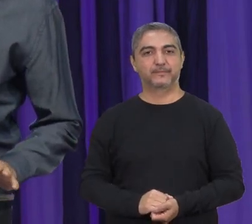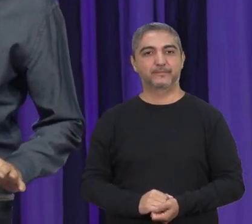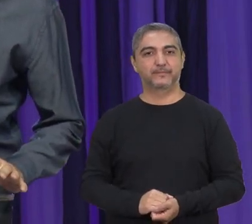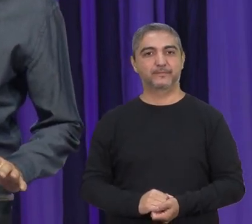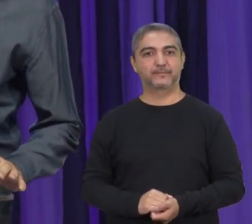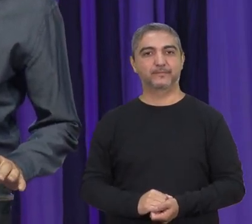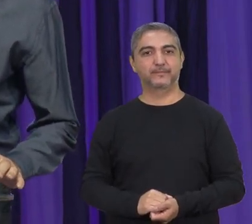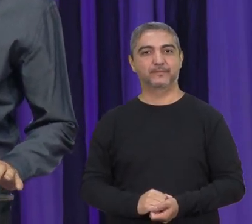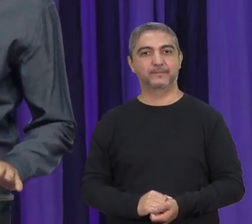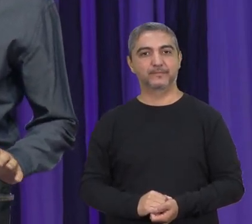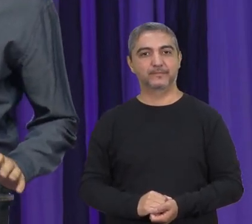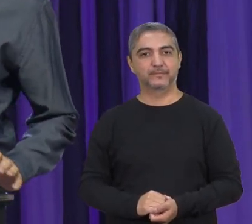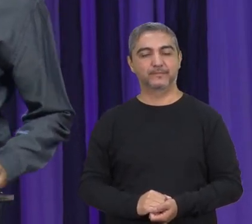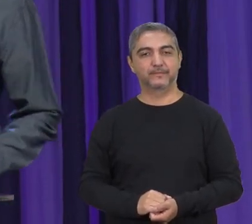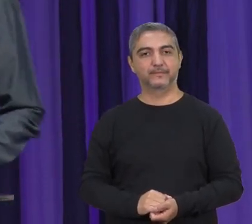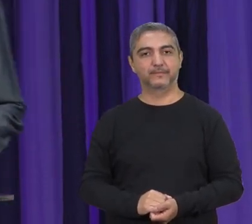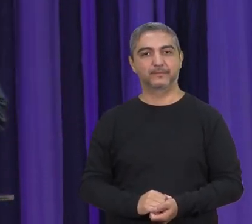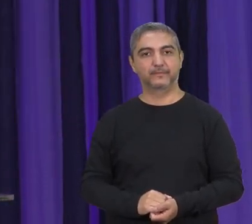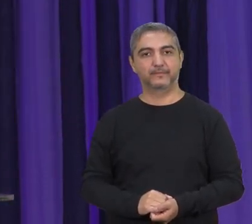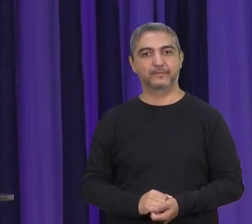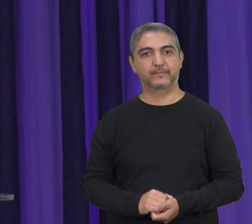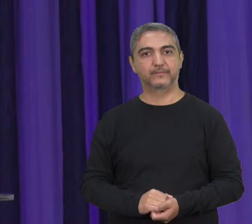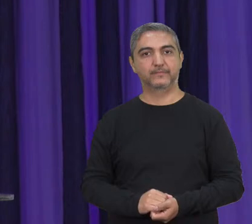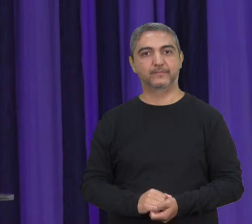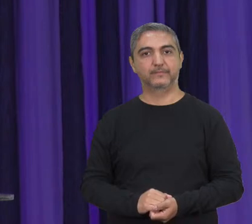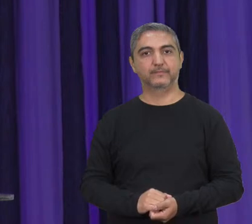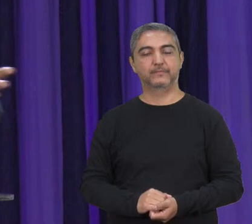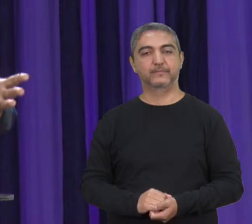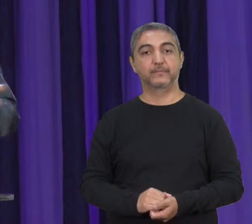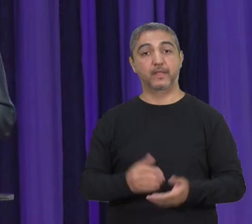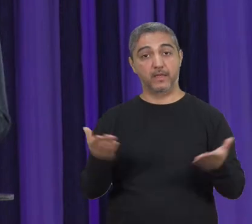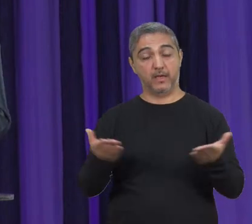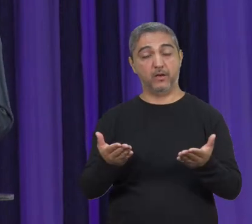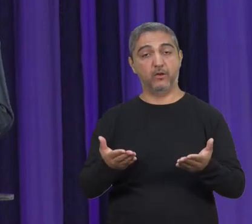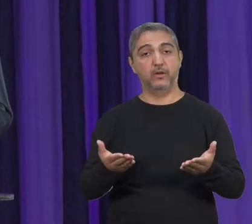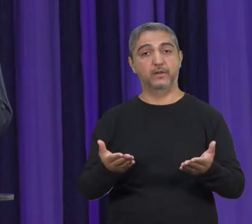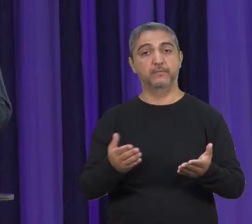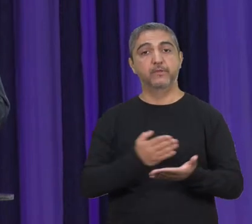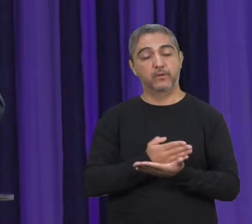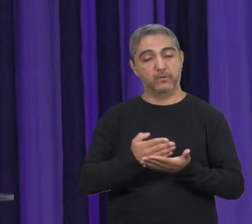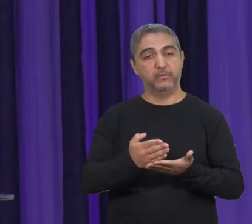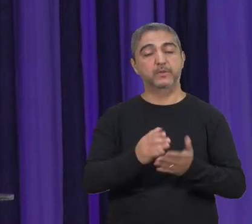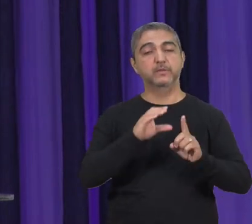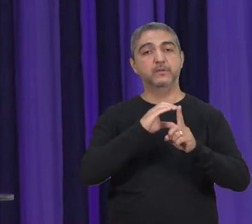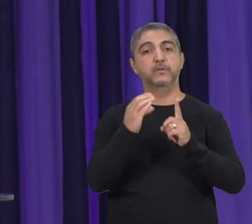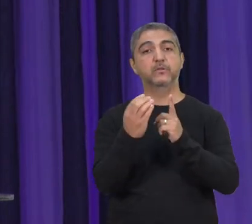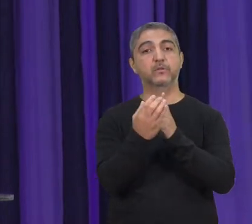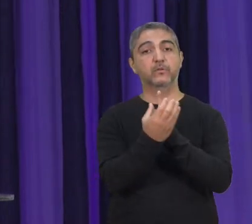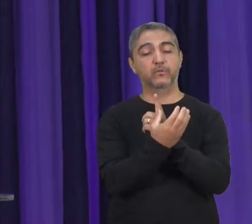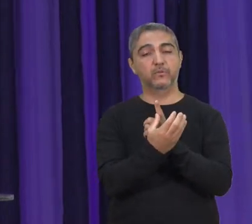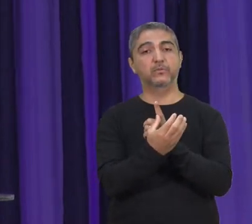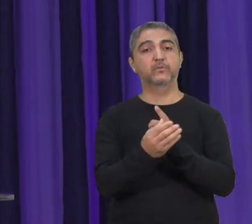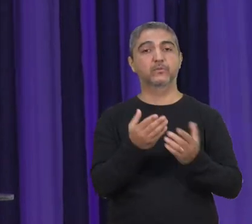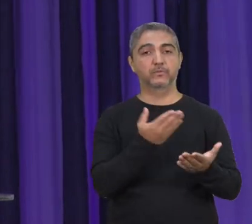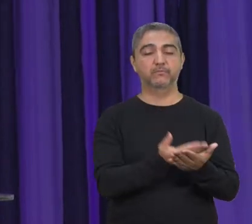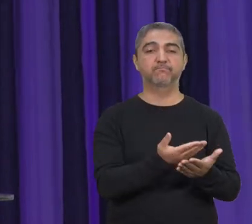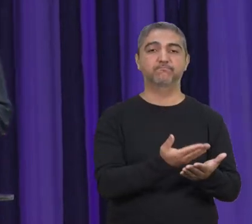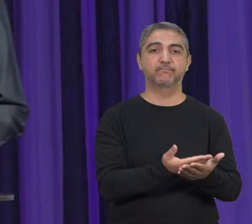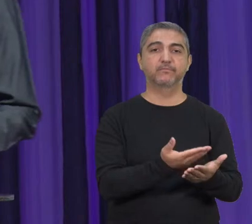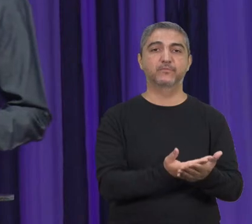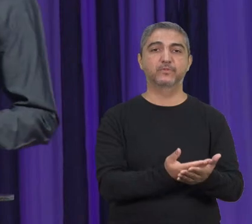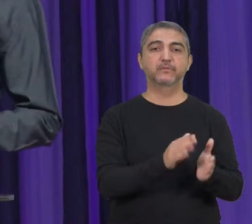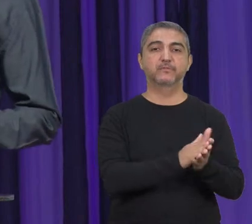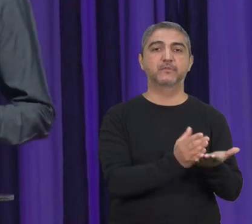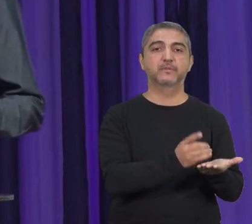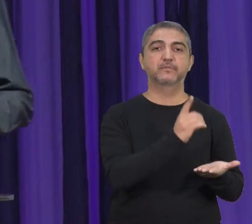Muito bem. Vamos lá. Vamos estudar a palavra de Deus. Nós estamos, como já vimos, dando início à nova série